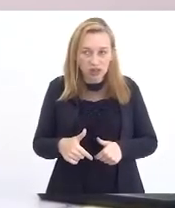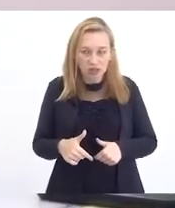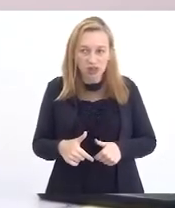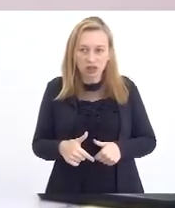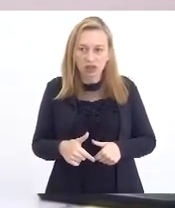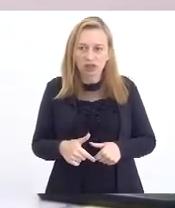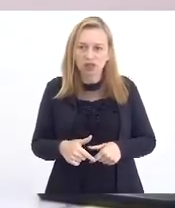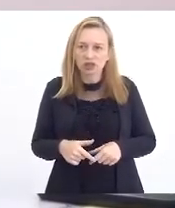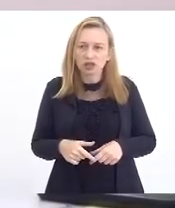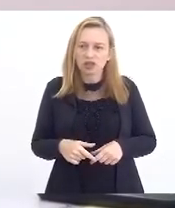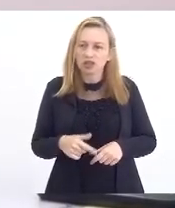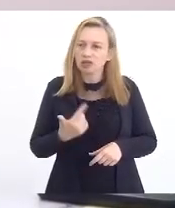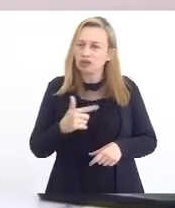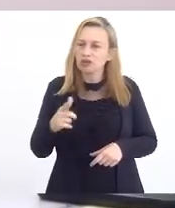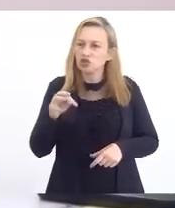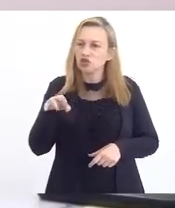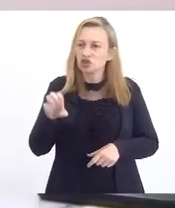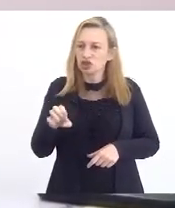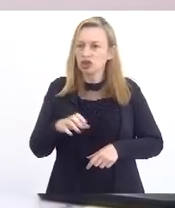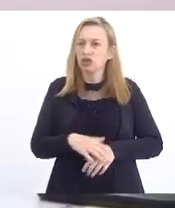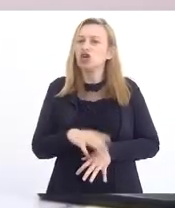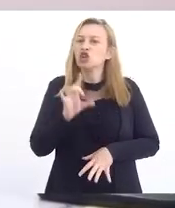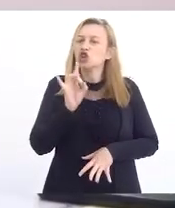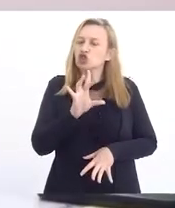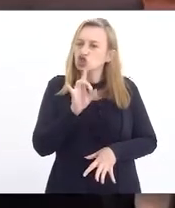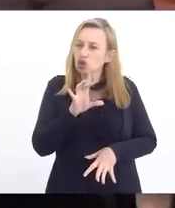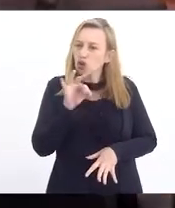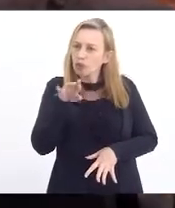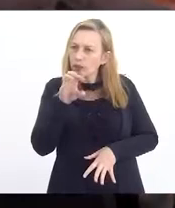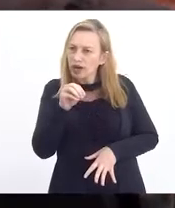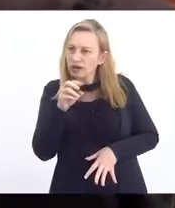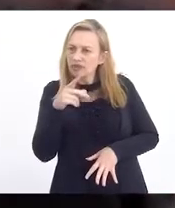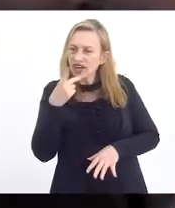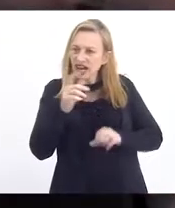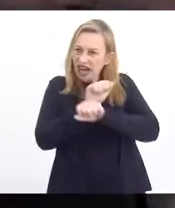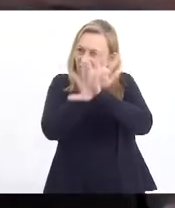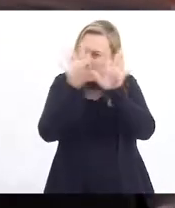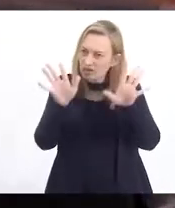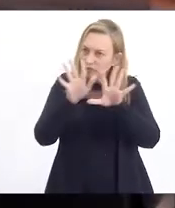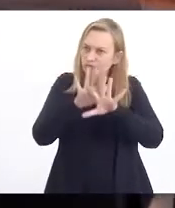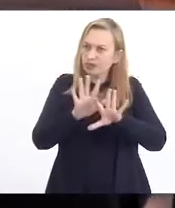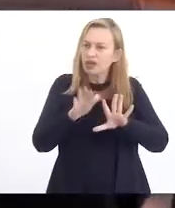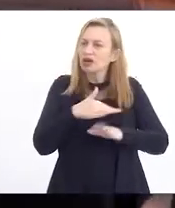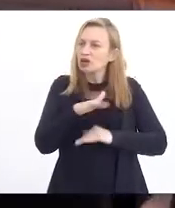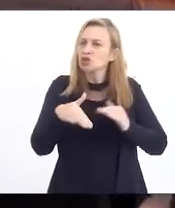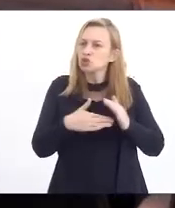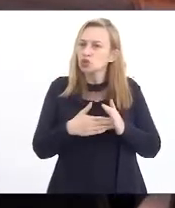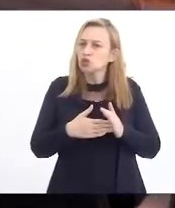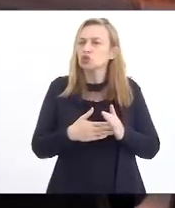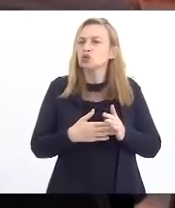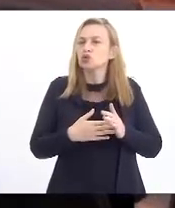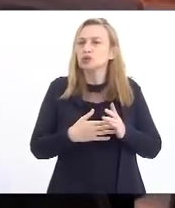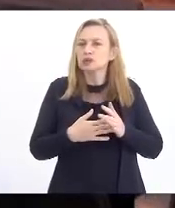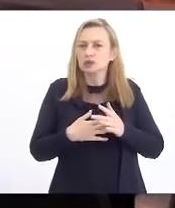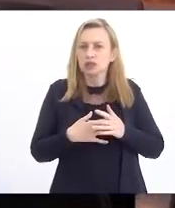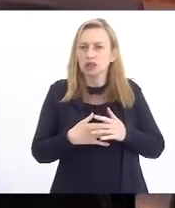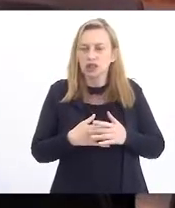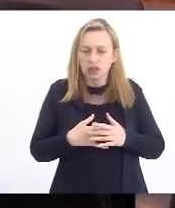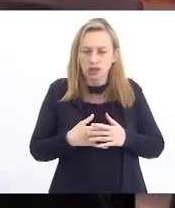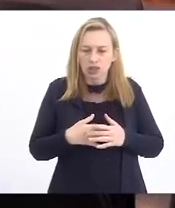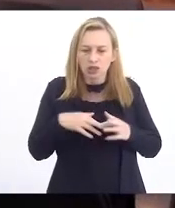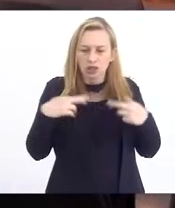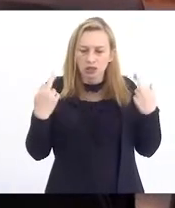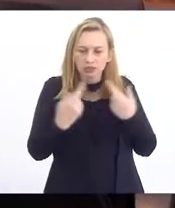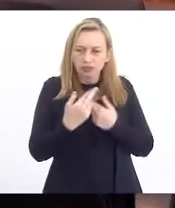Normalmente funcionar sem um dique. Humberto, só para ficar bem claro para todos os membros dessa audiência